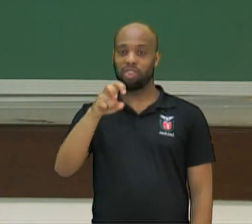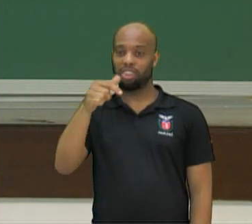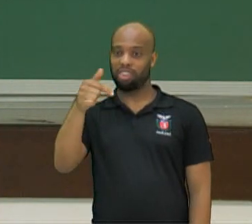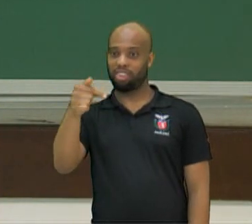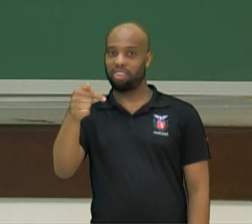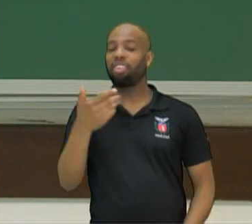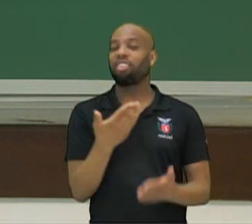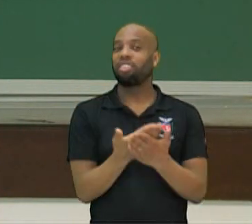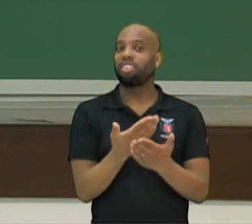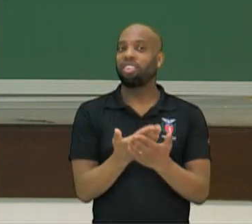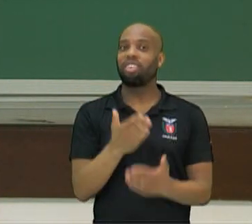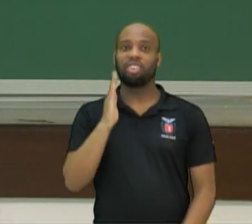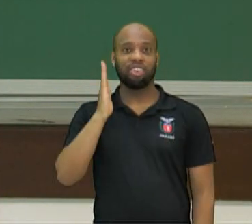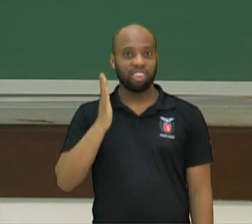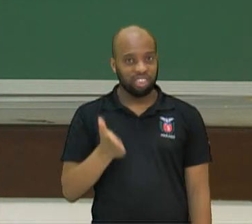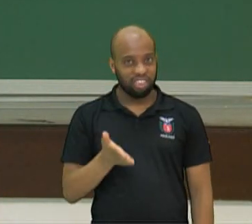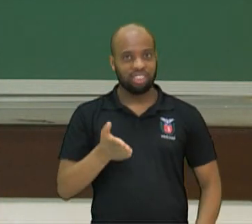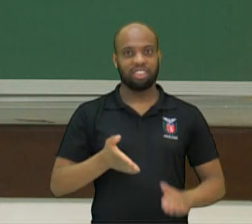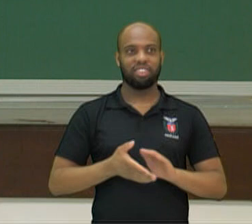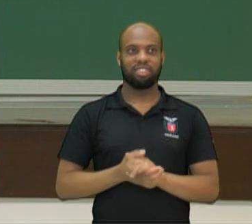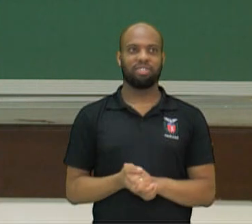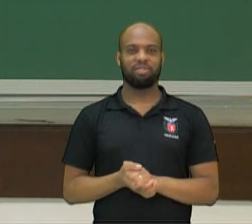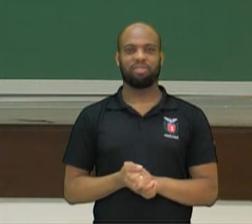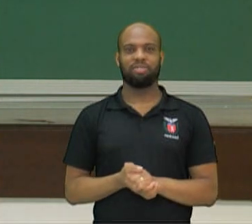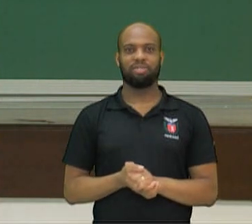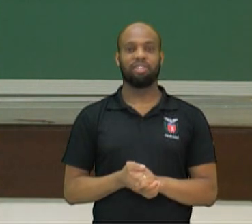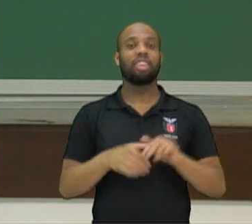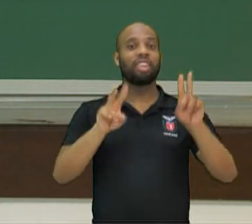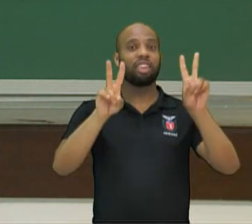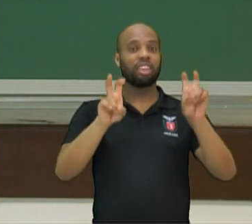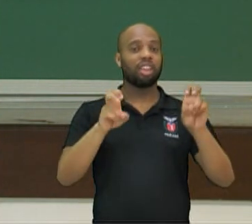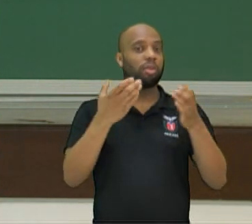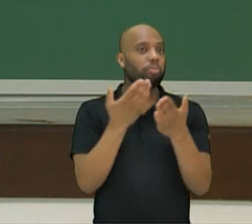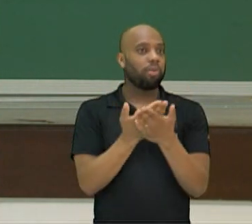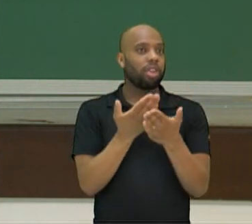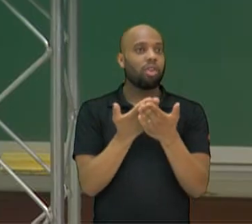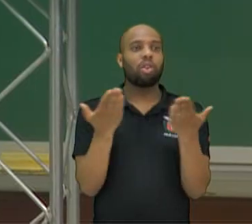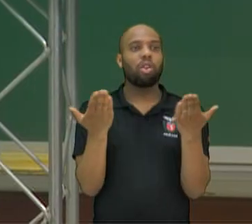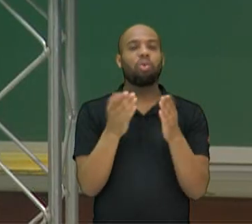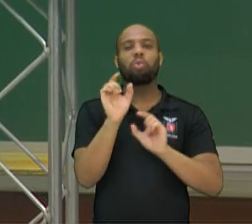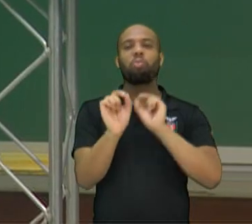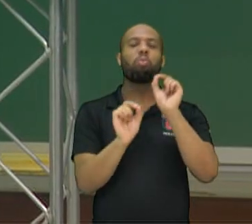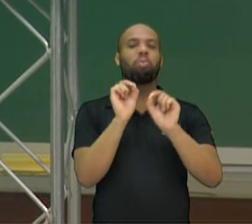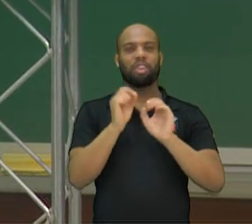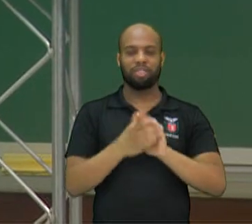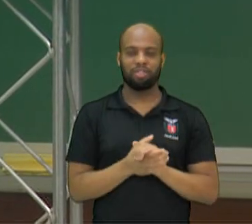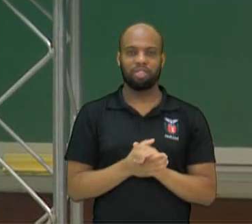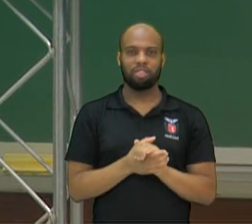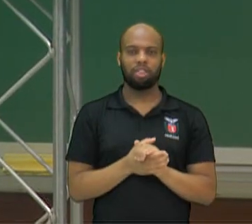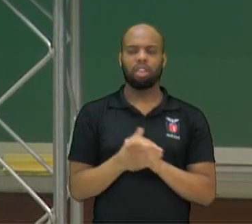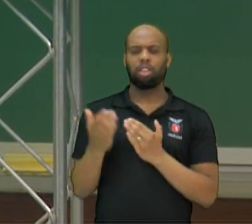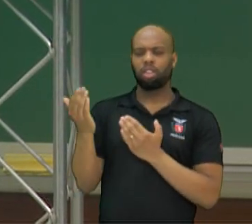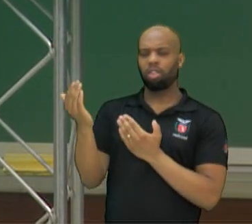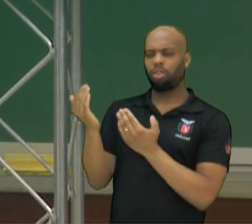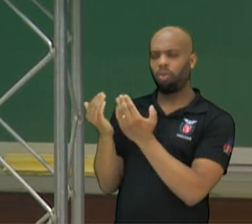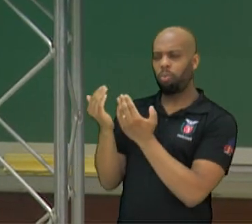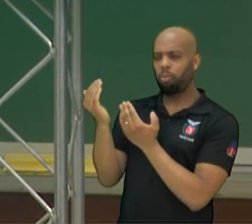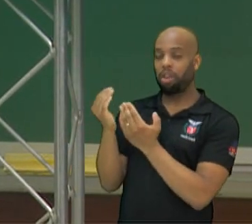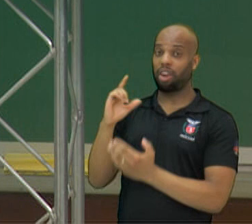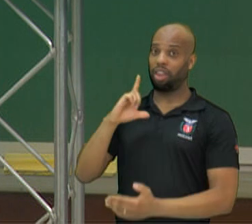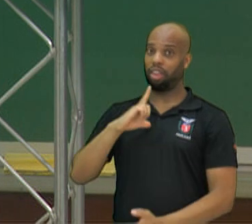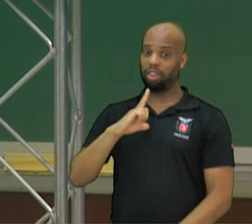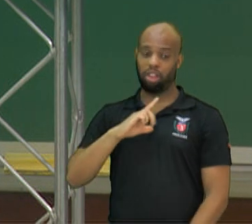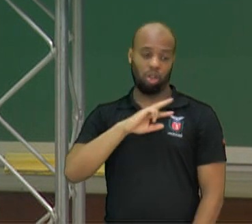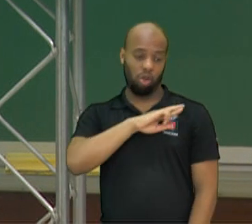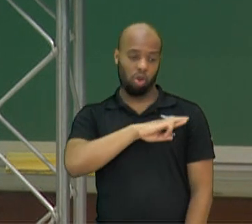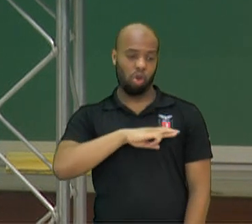57ª aula, ok? E a temática da nossa aula hoje é comparação entre romance